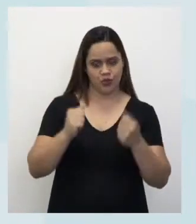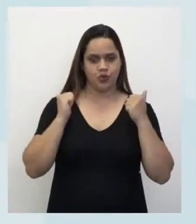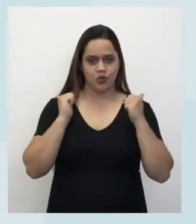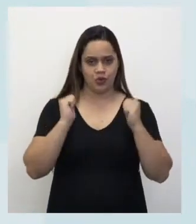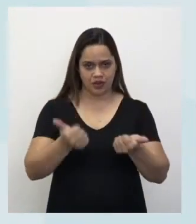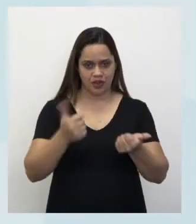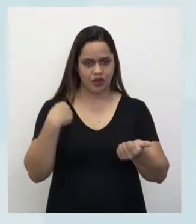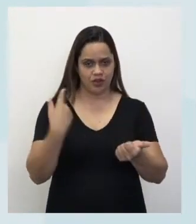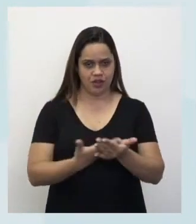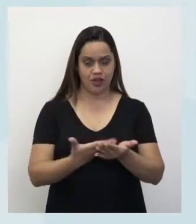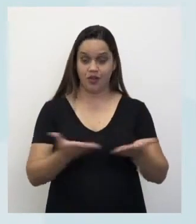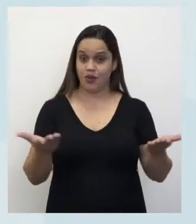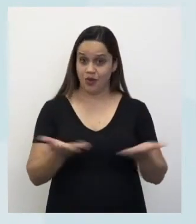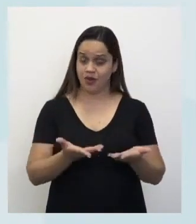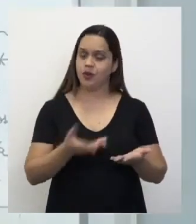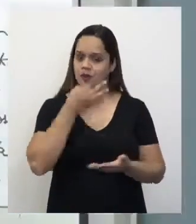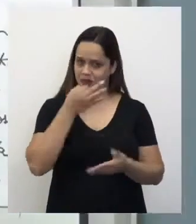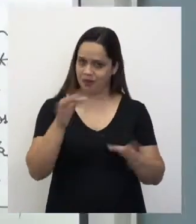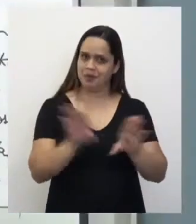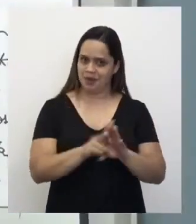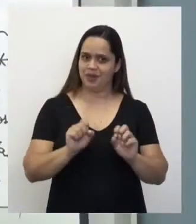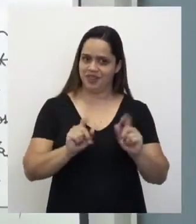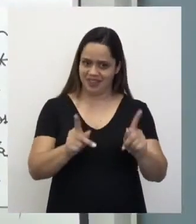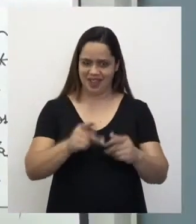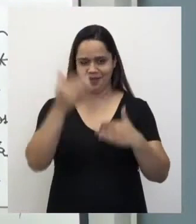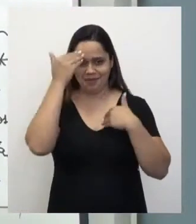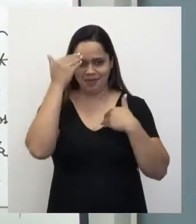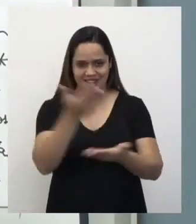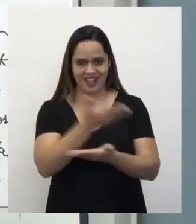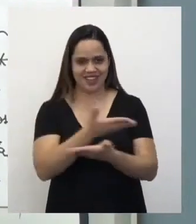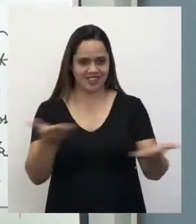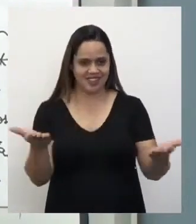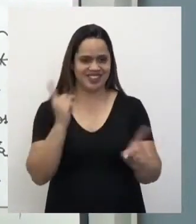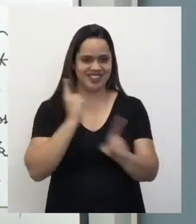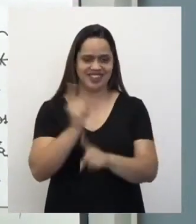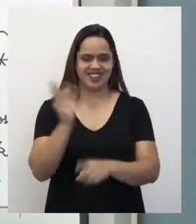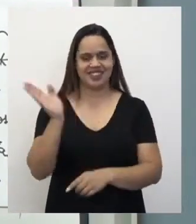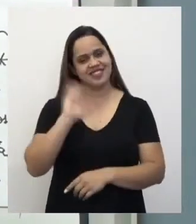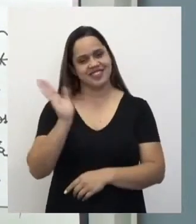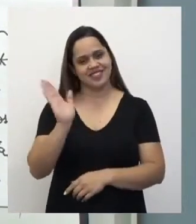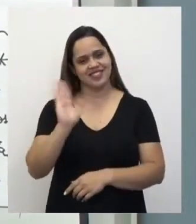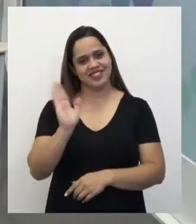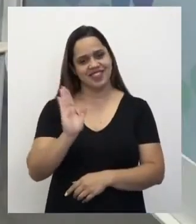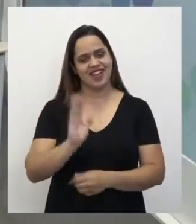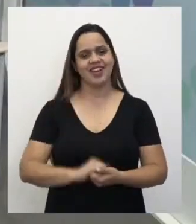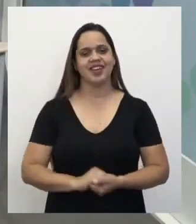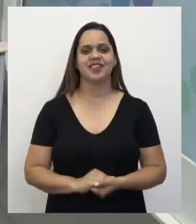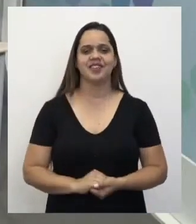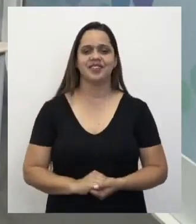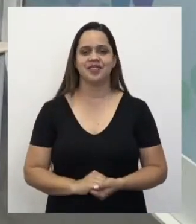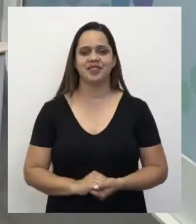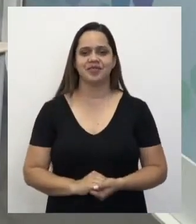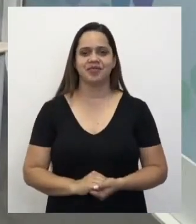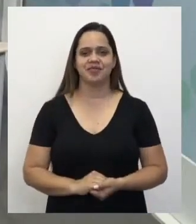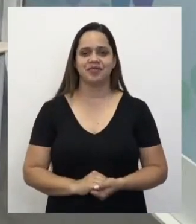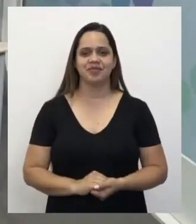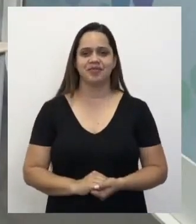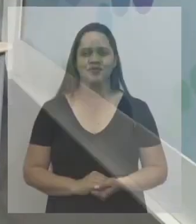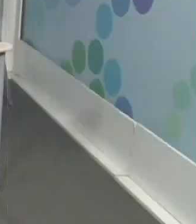sobre a nossa aula e as suas opiniões, tá bom? Muito obrigada a todos. A gente se vê até a próxima aula. Até a próxima, pessoal. Até mais.